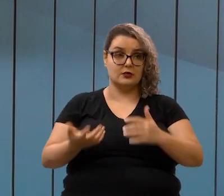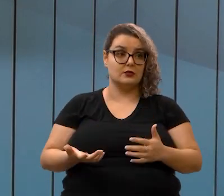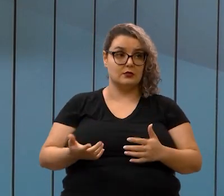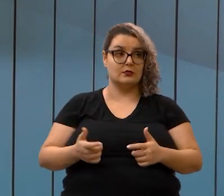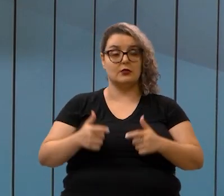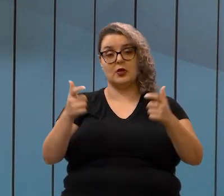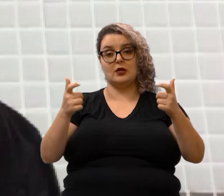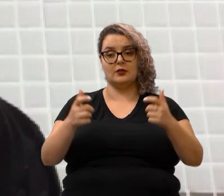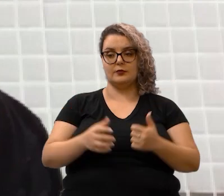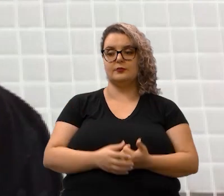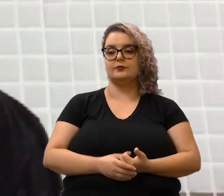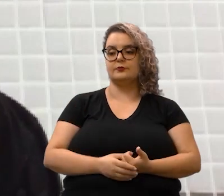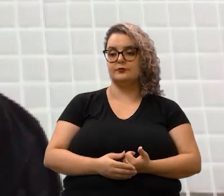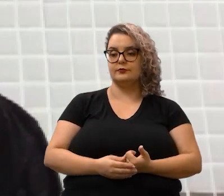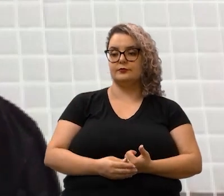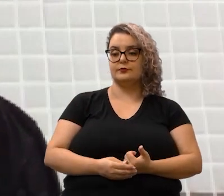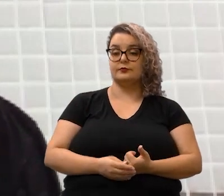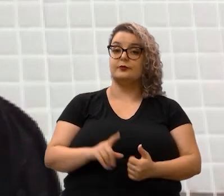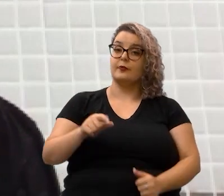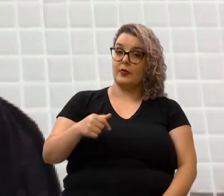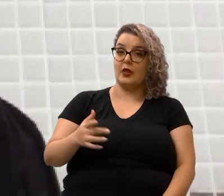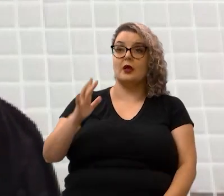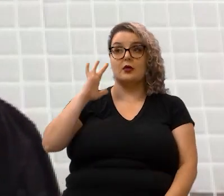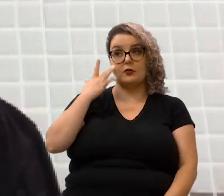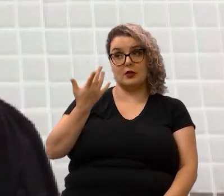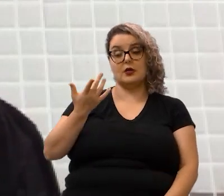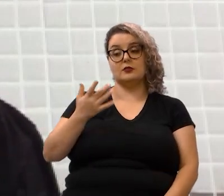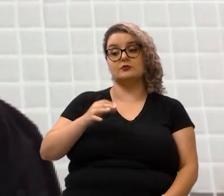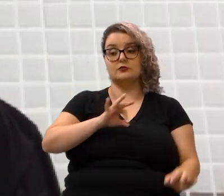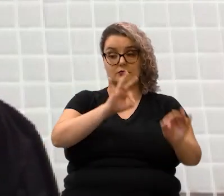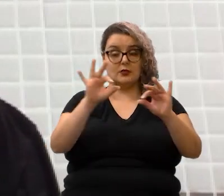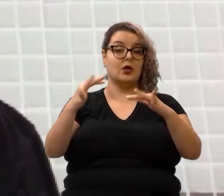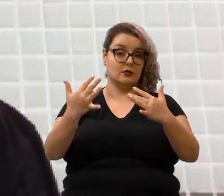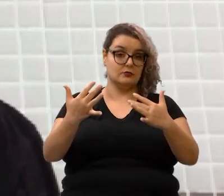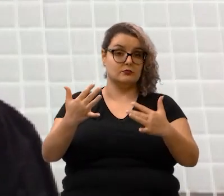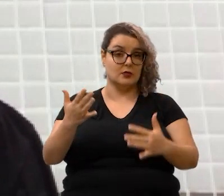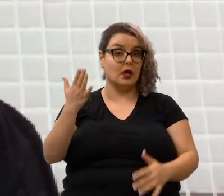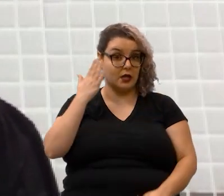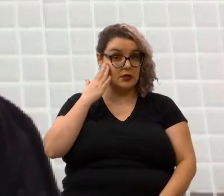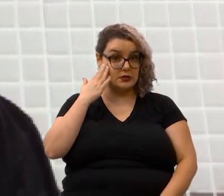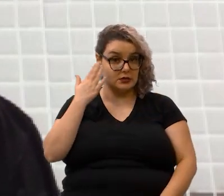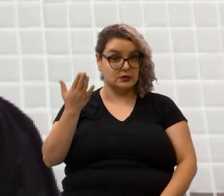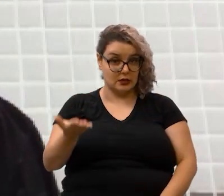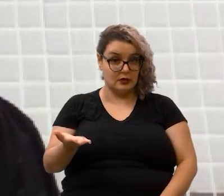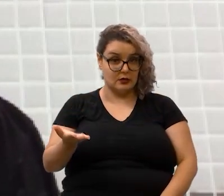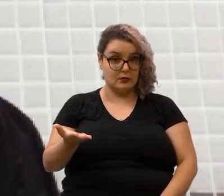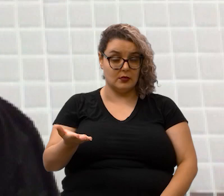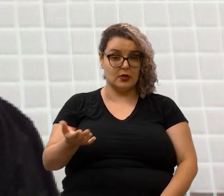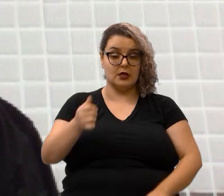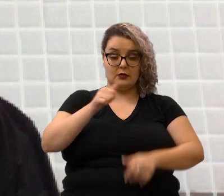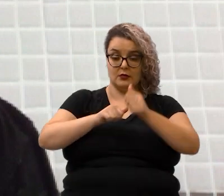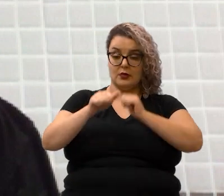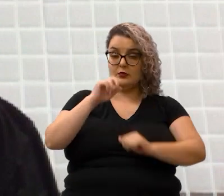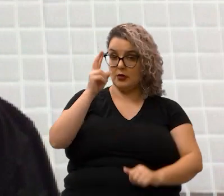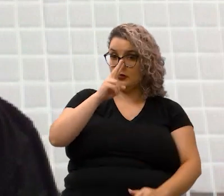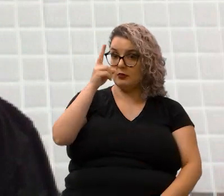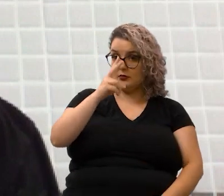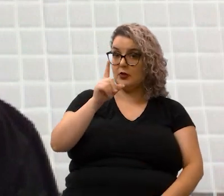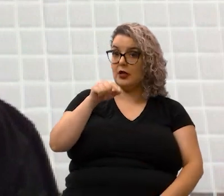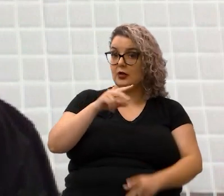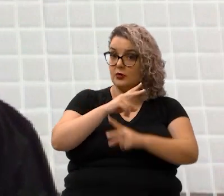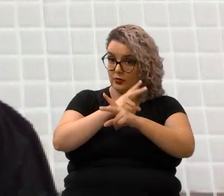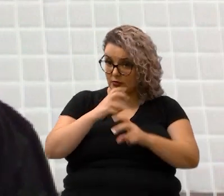tanto? Eu acho que assistir esse programa é muito bom, saber que a ingestão de álcool